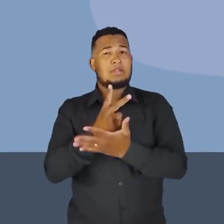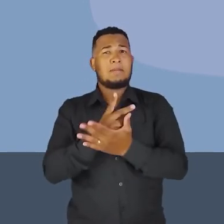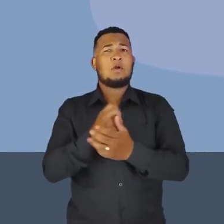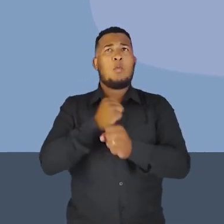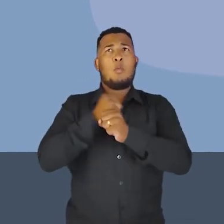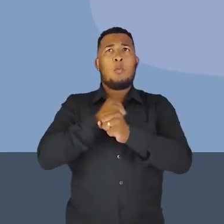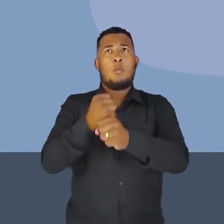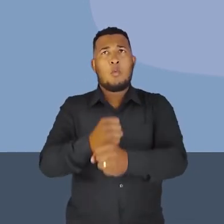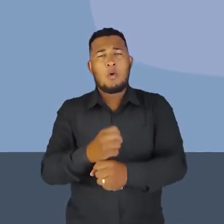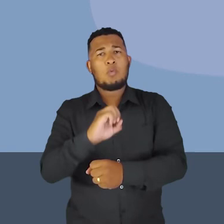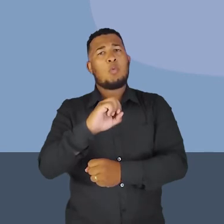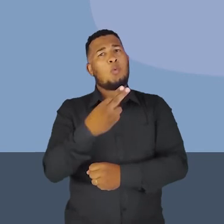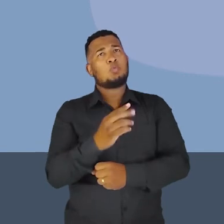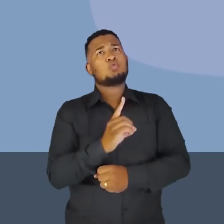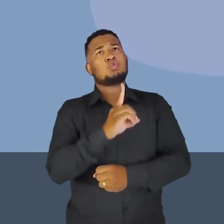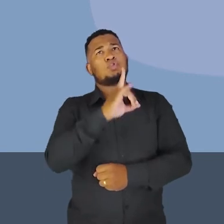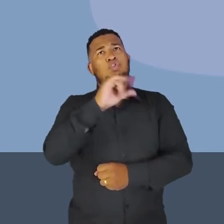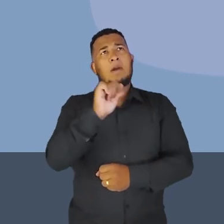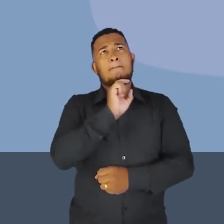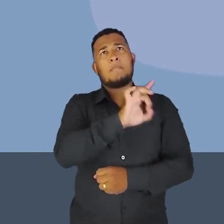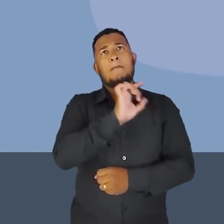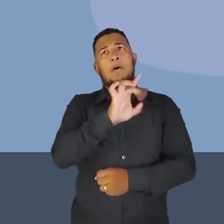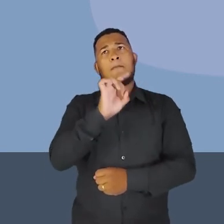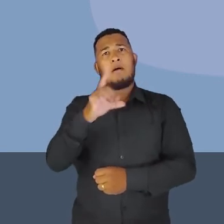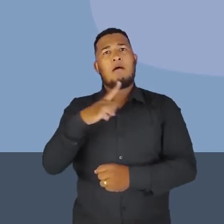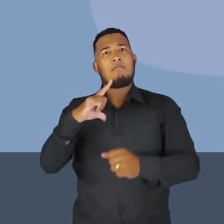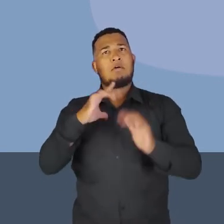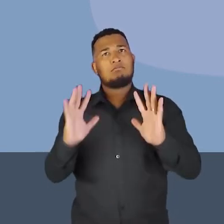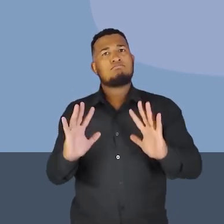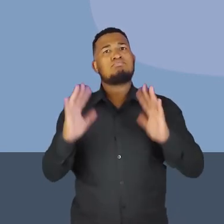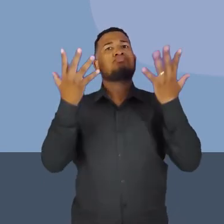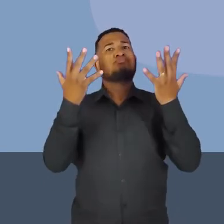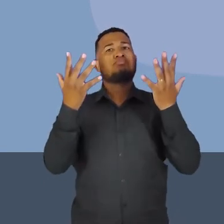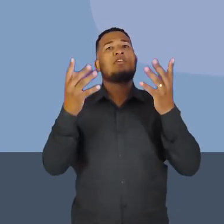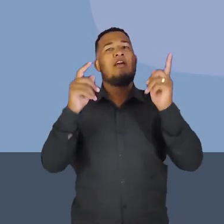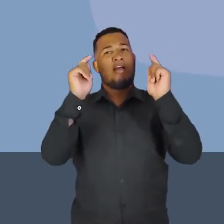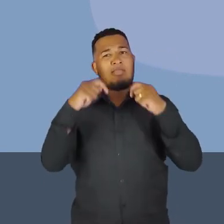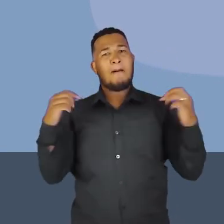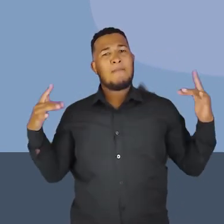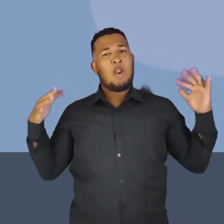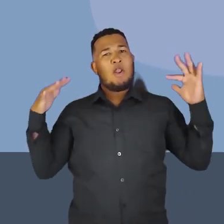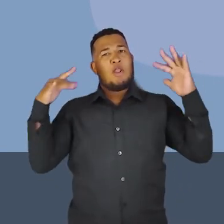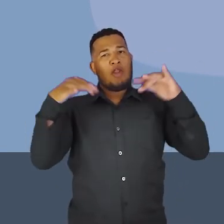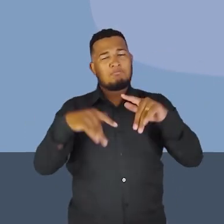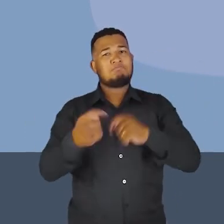dias, mas que atraem um grande número de fiéis e movimenta um significativo